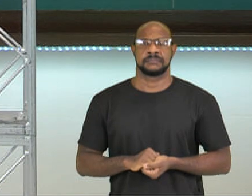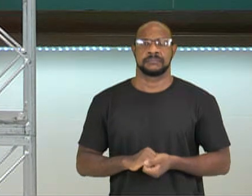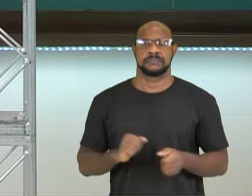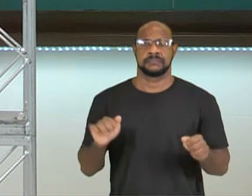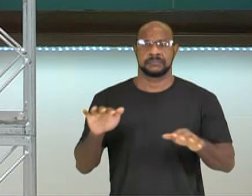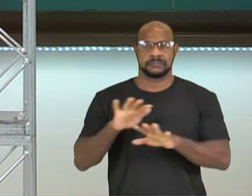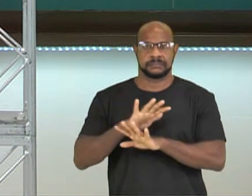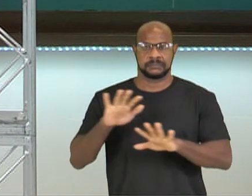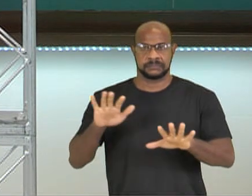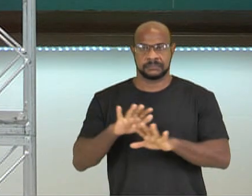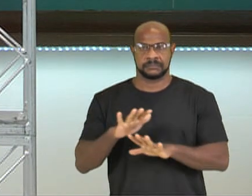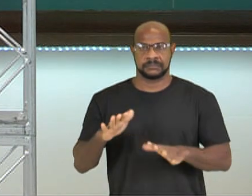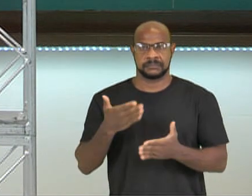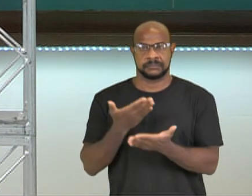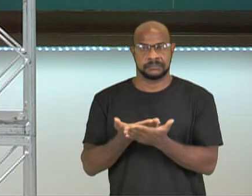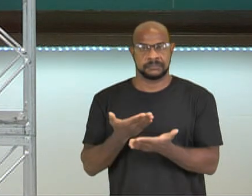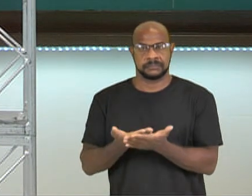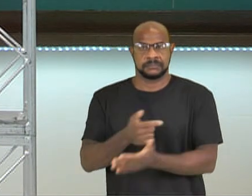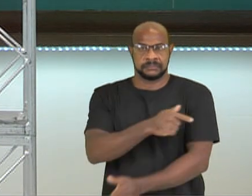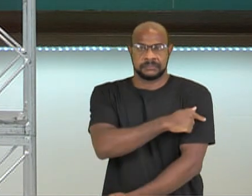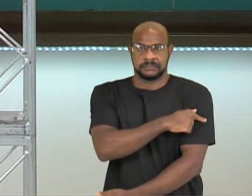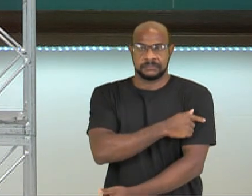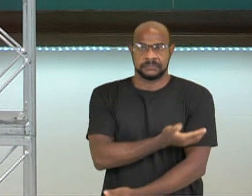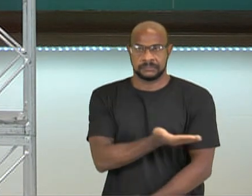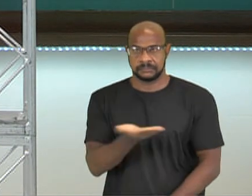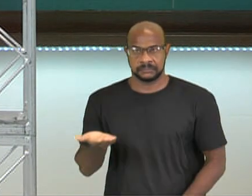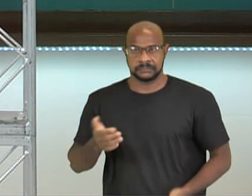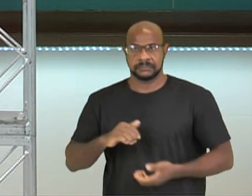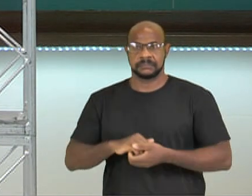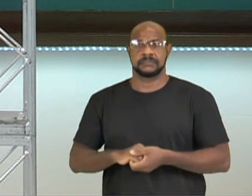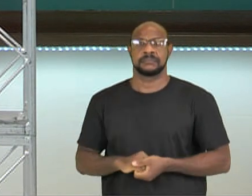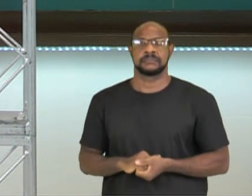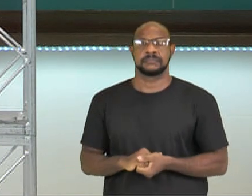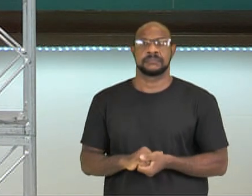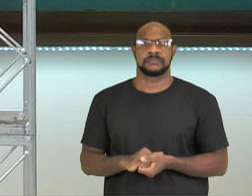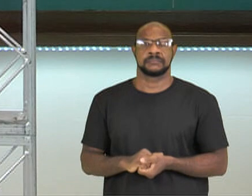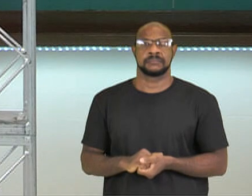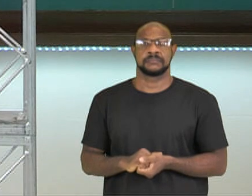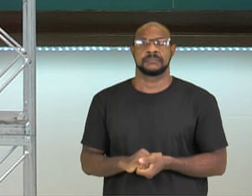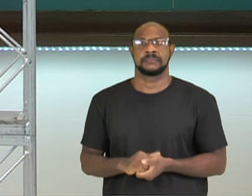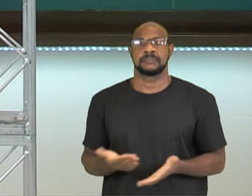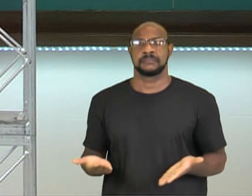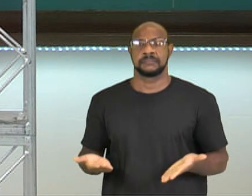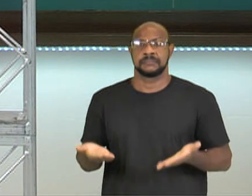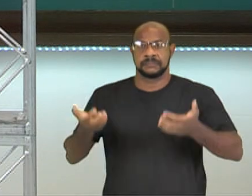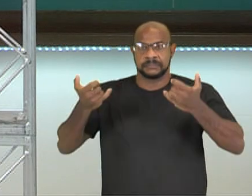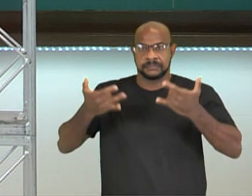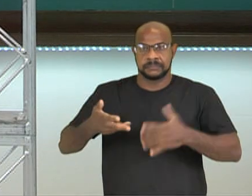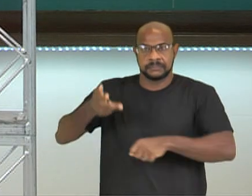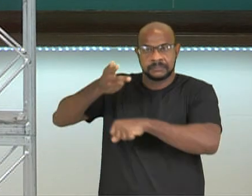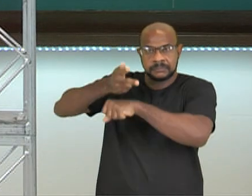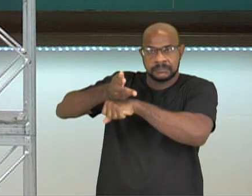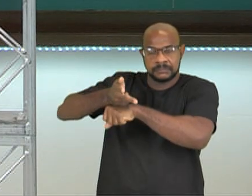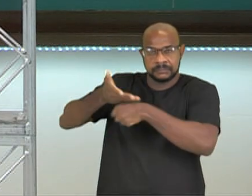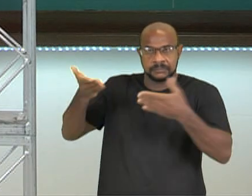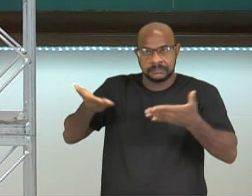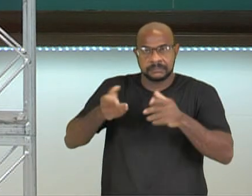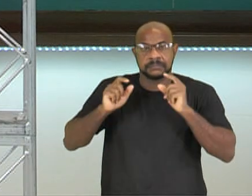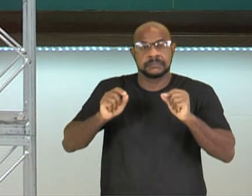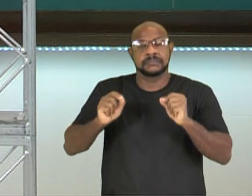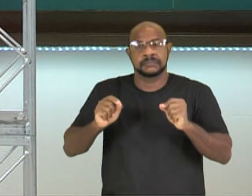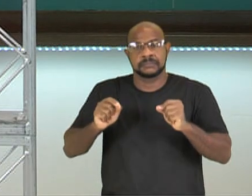Olá, estudantes do 7º ano, tudo bem? Neste vídeo vamos falar sobre o relevo brasileiro, sobre